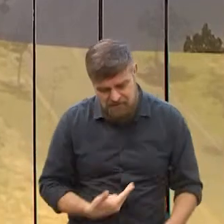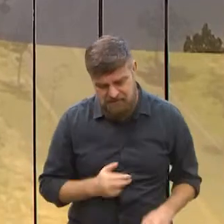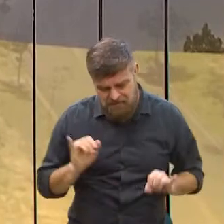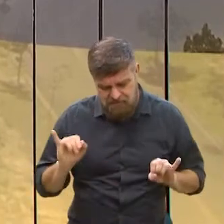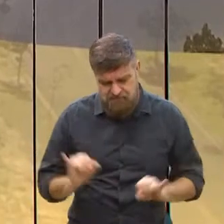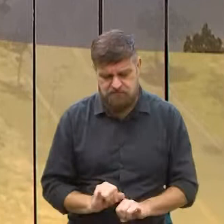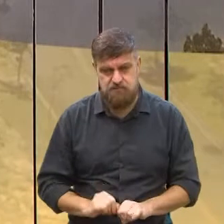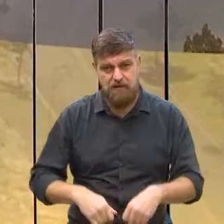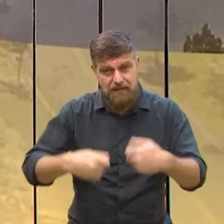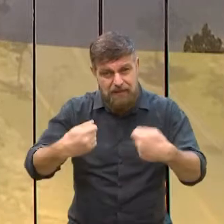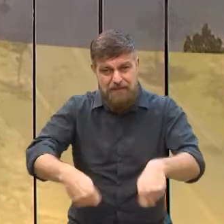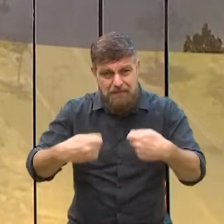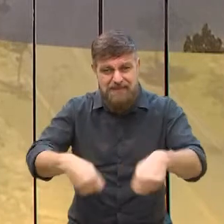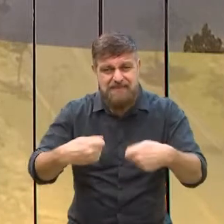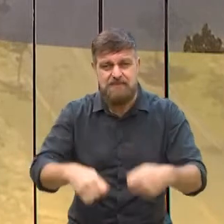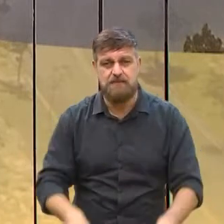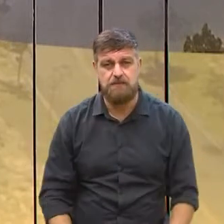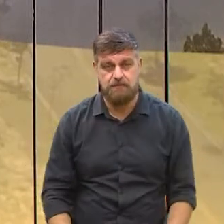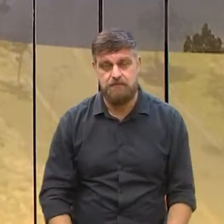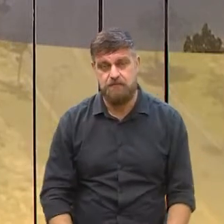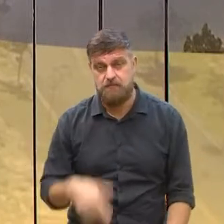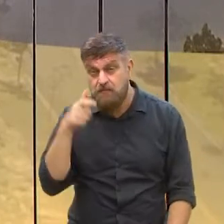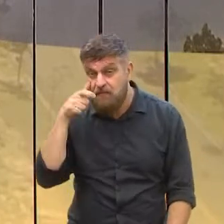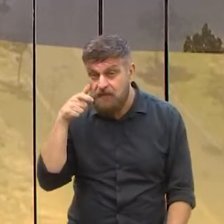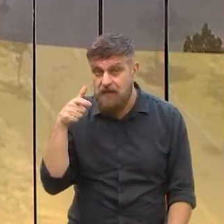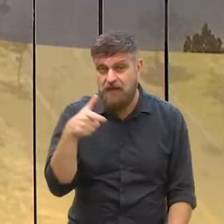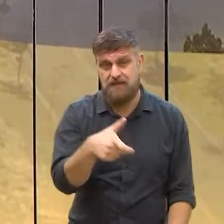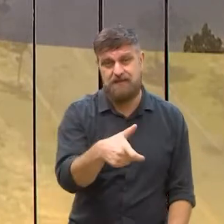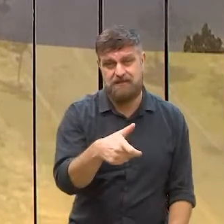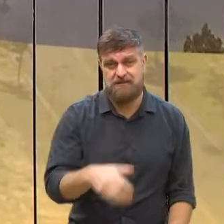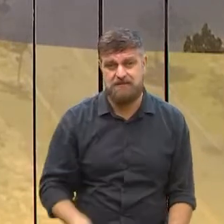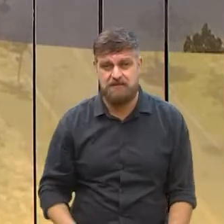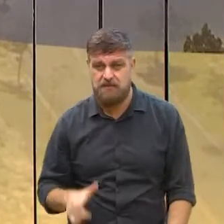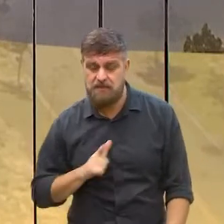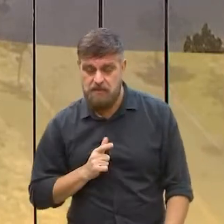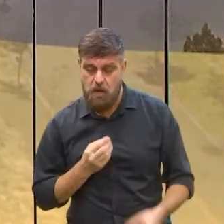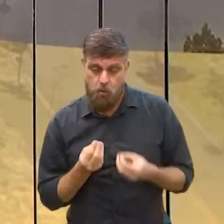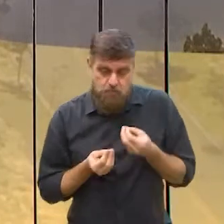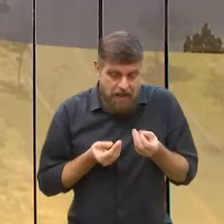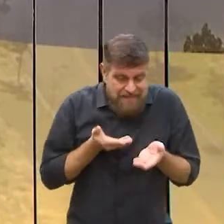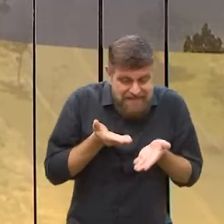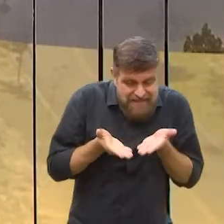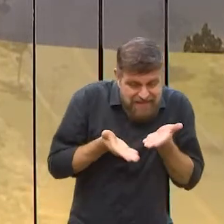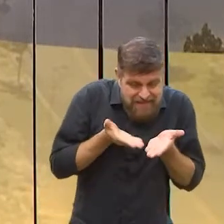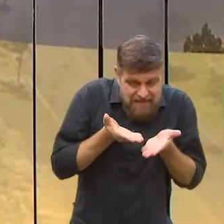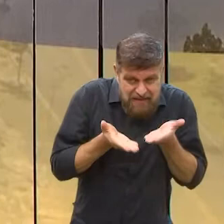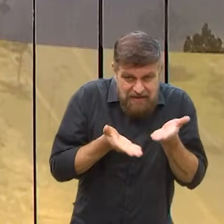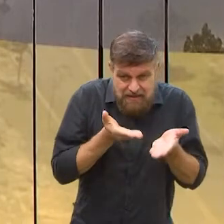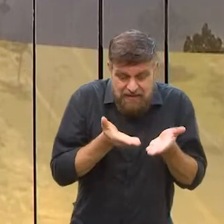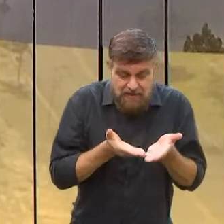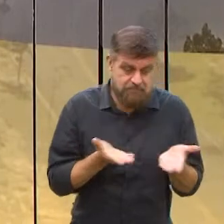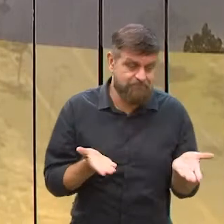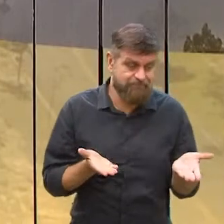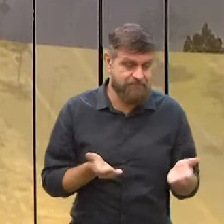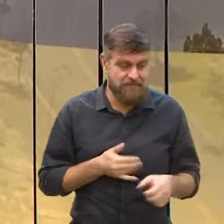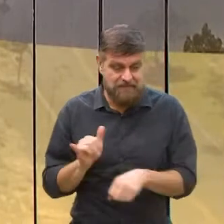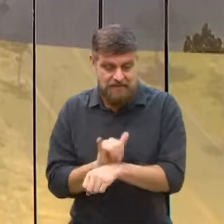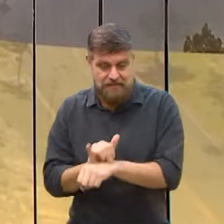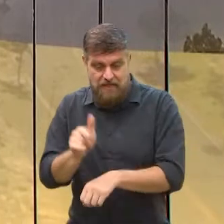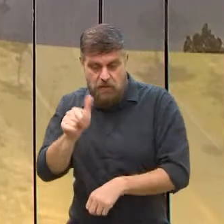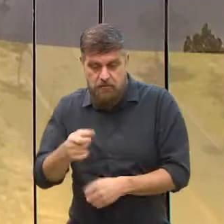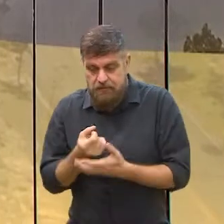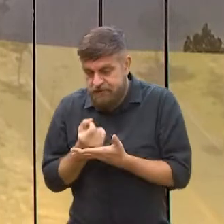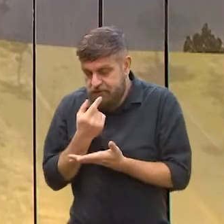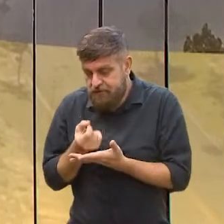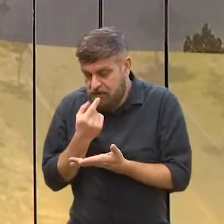que existir. Seria interessante fazer alguma coisa que tratasse bem, que não fosse uma cirurgia? Um